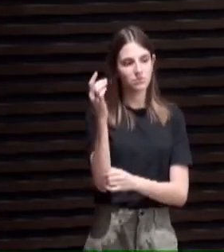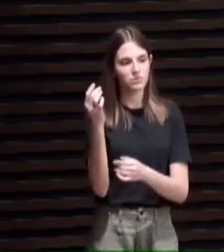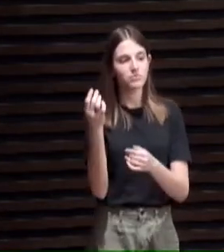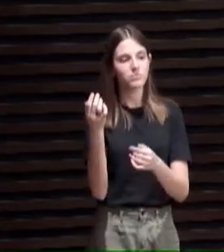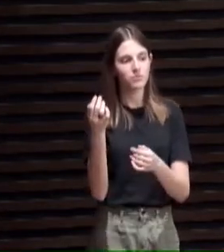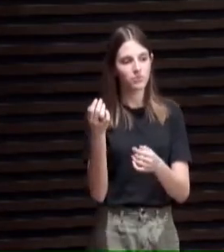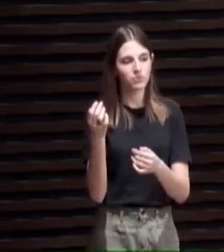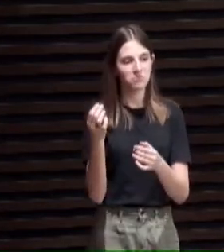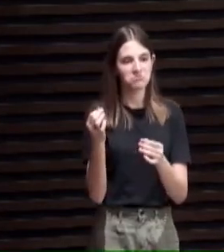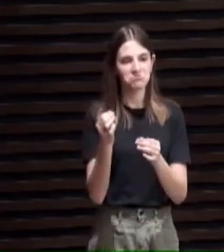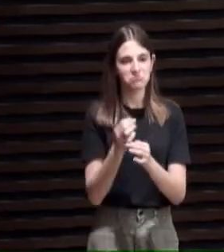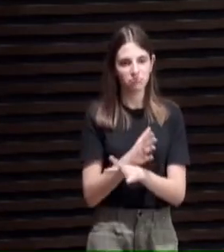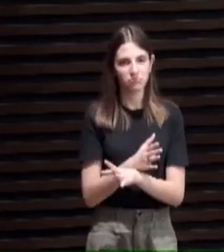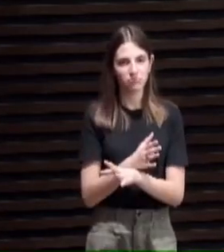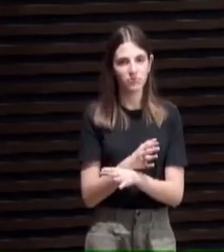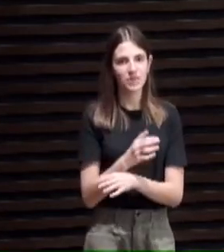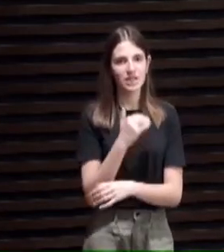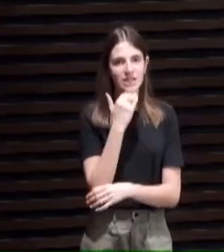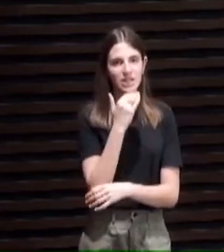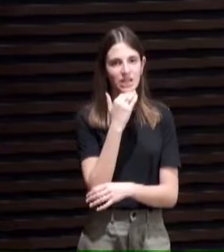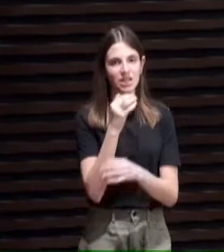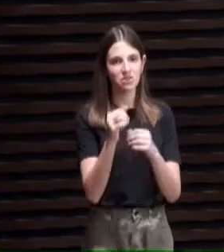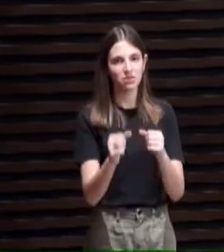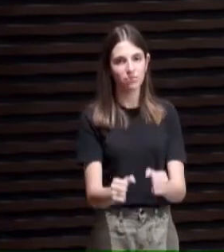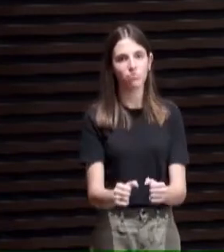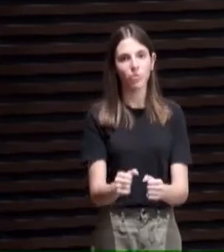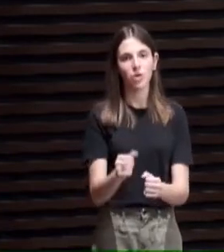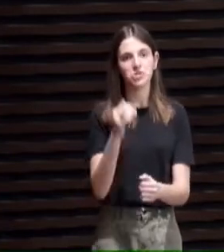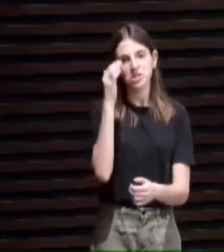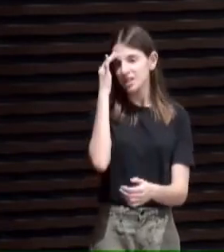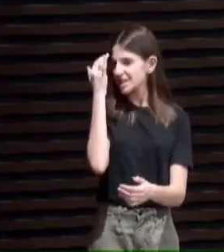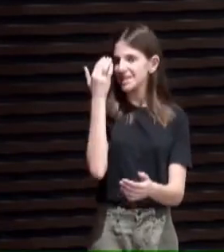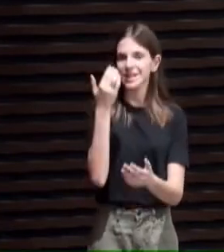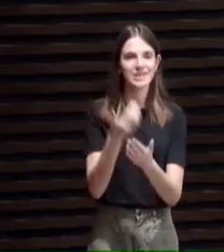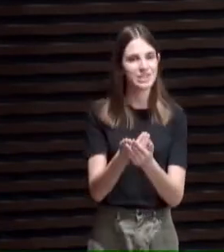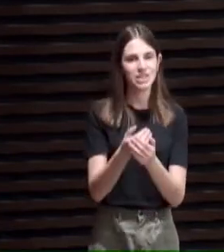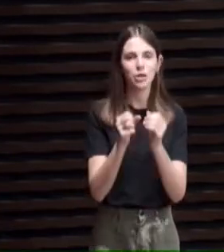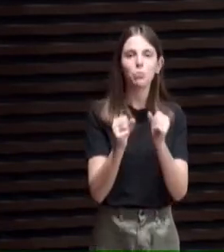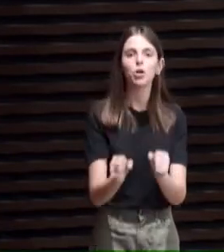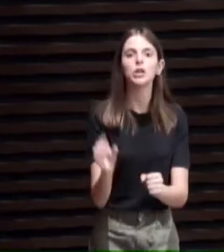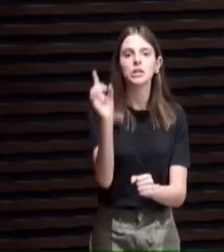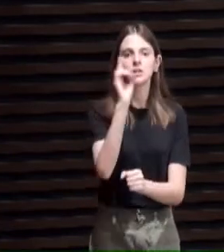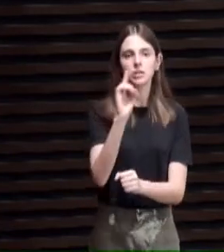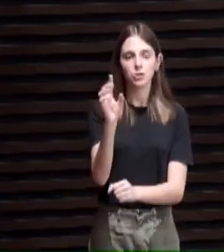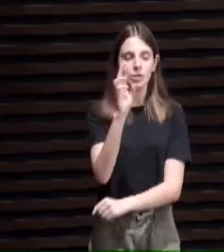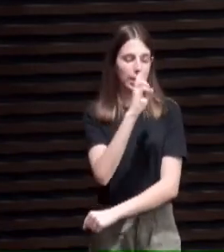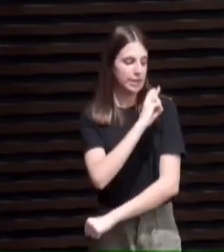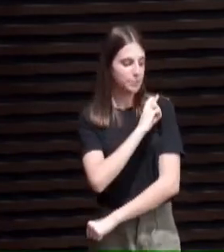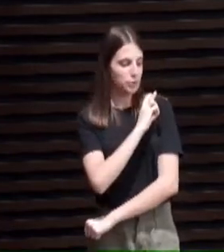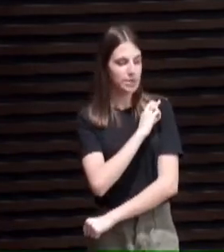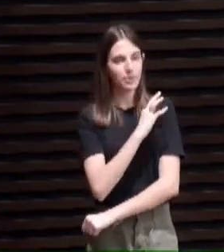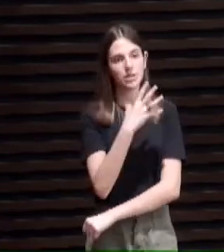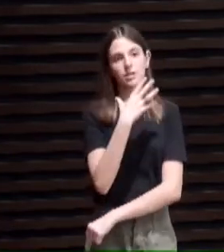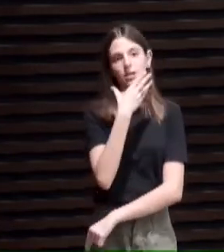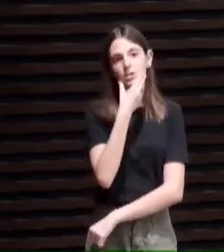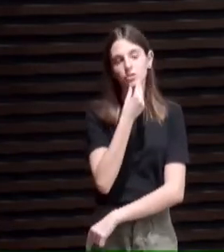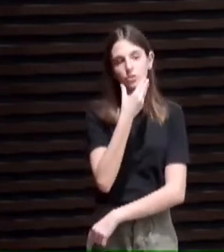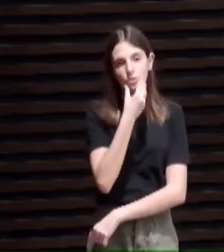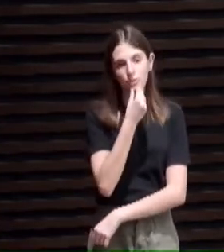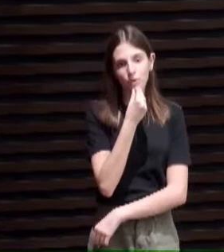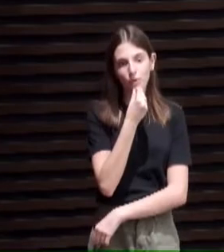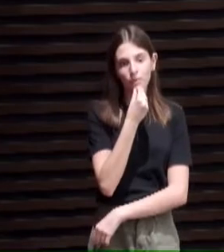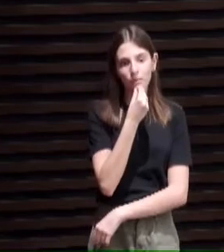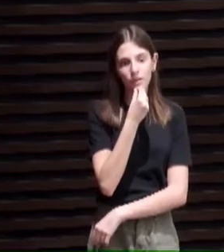ninguém está autorizado a desacreditar no todo o poder de Deus e na responsabilidade do homem a despeito do mal, a